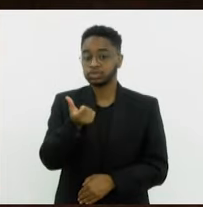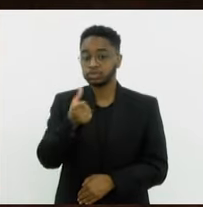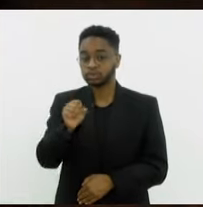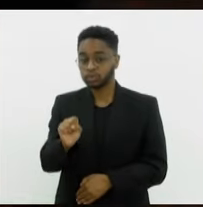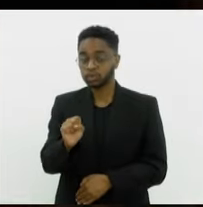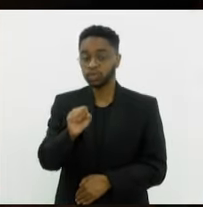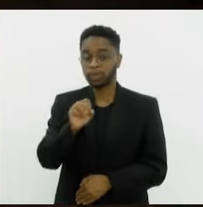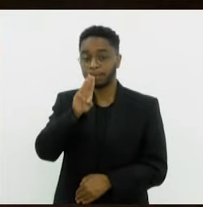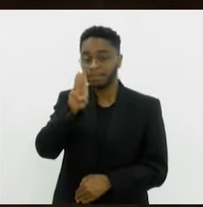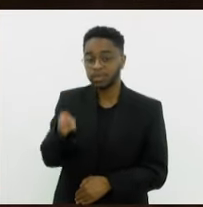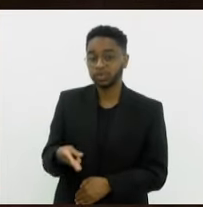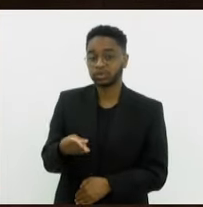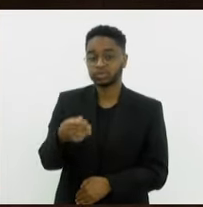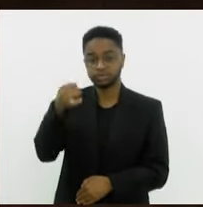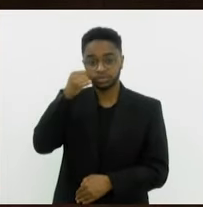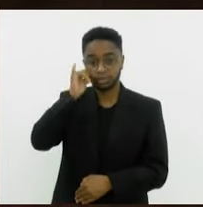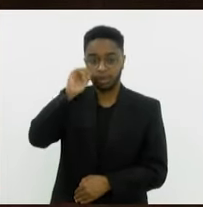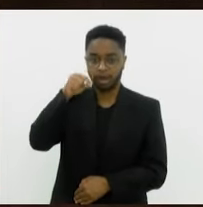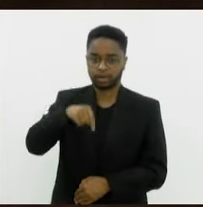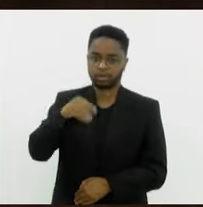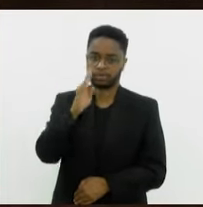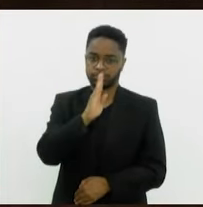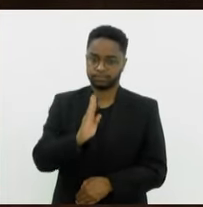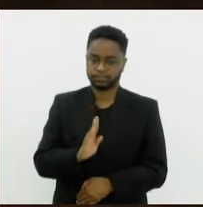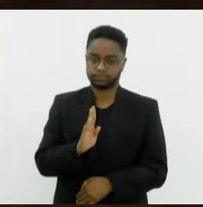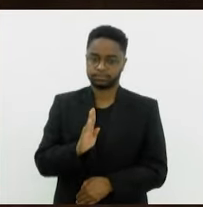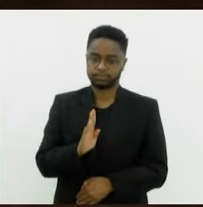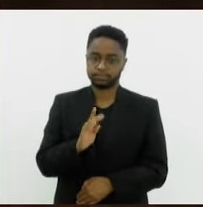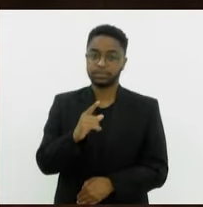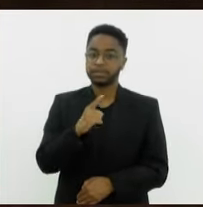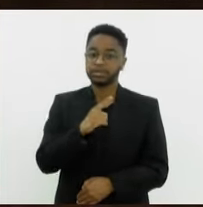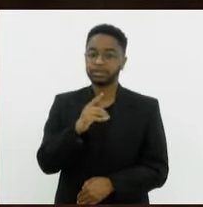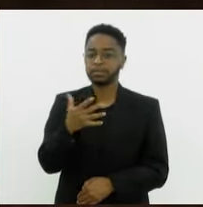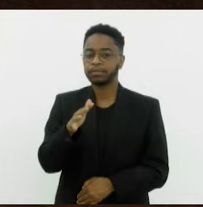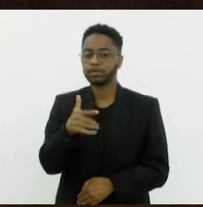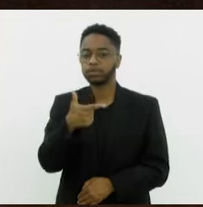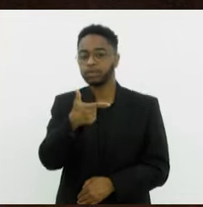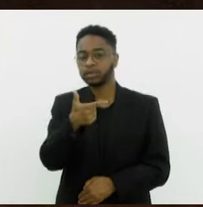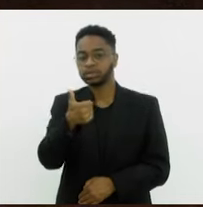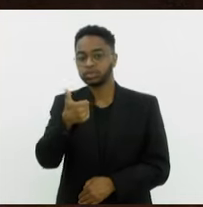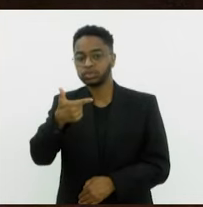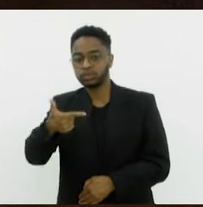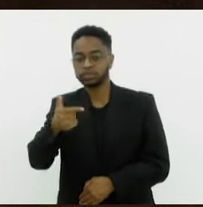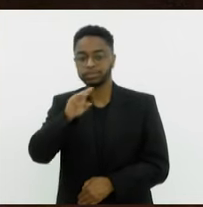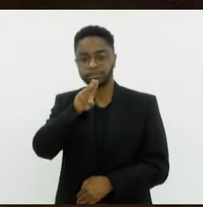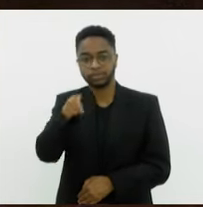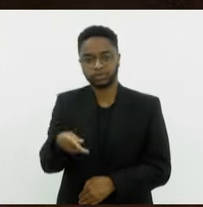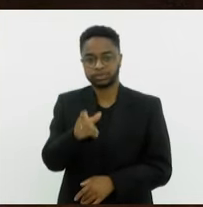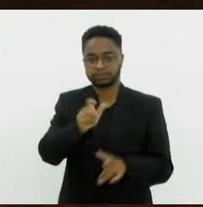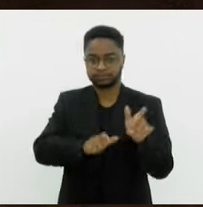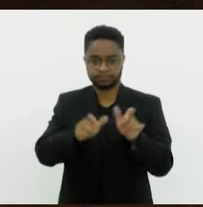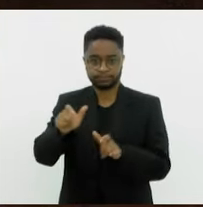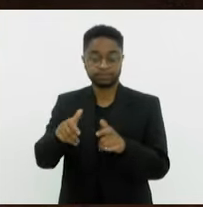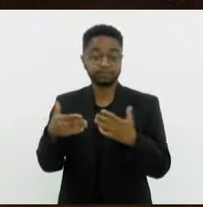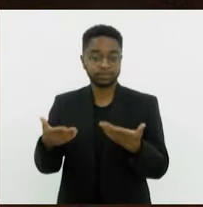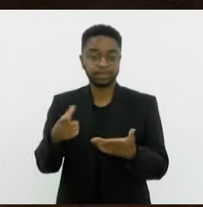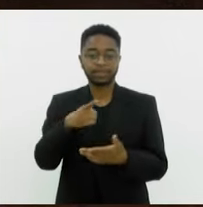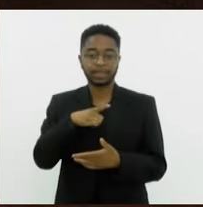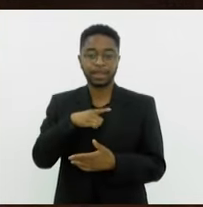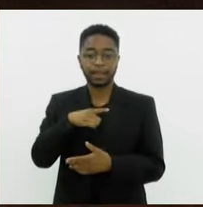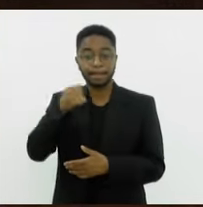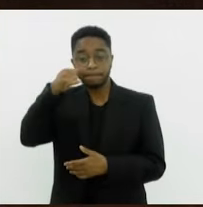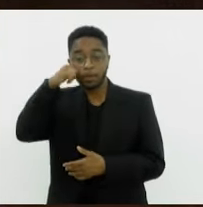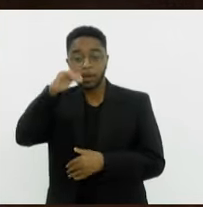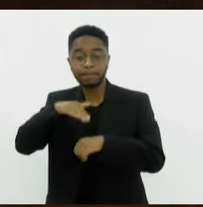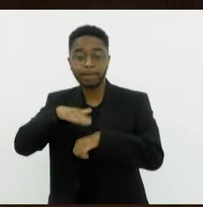de cabeças de boi no nosso país, a gente tem cerca de 212 milhões de pessoas, ou seja, temos mais boi do